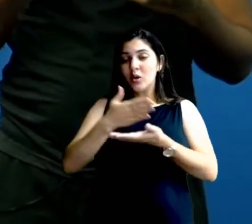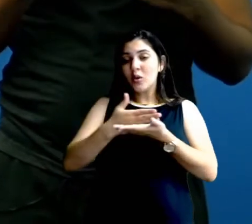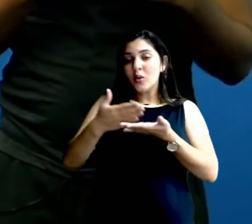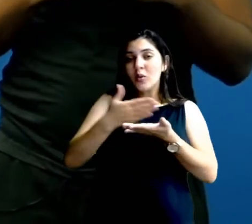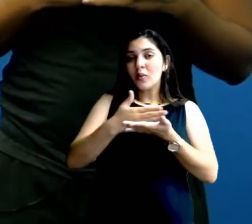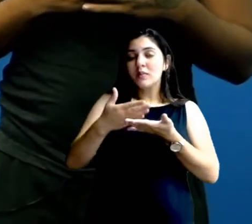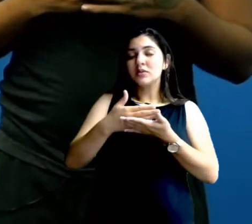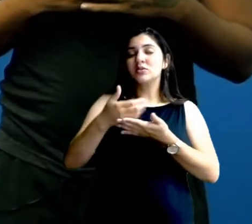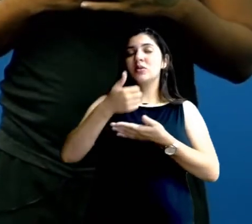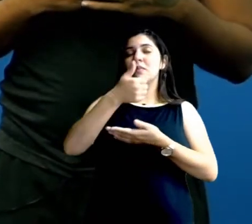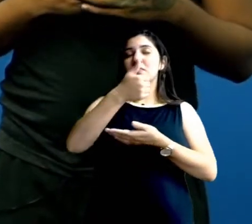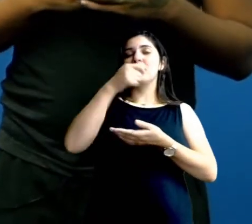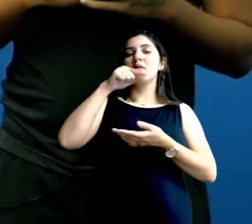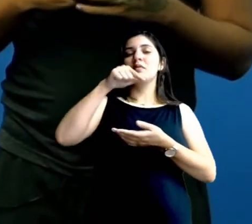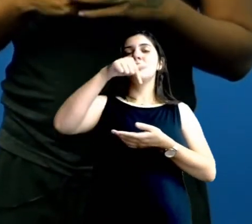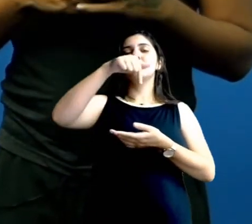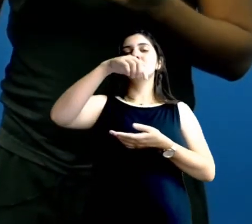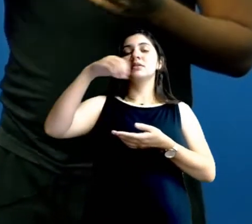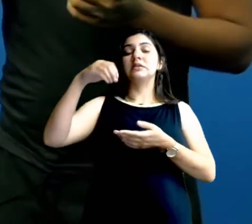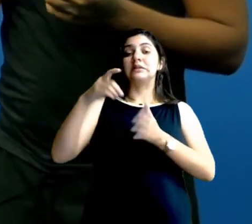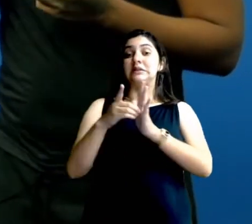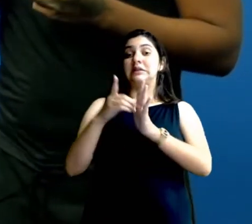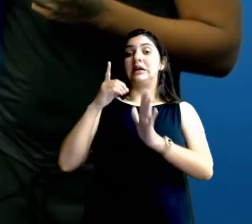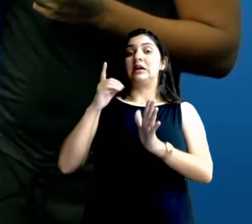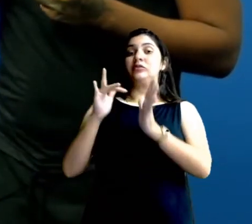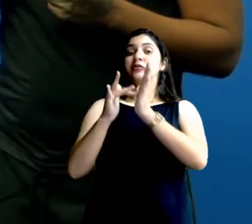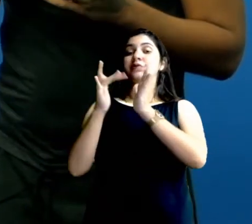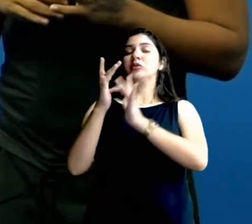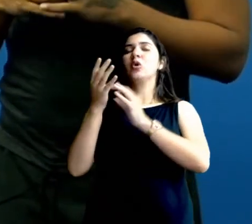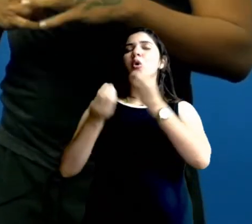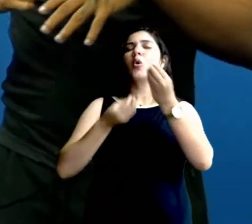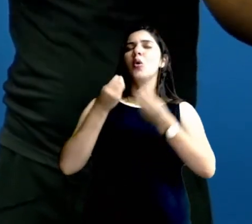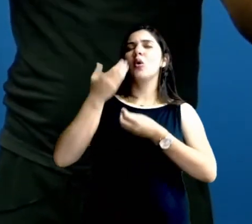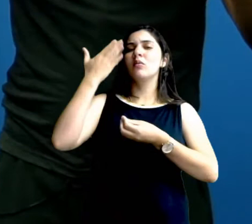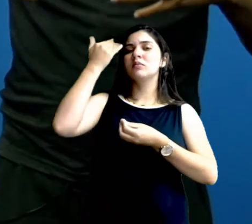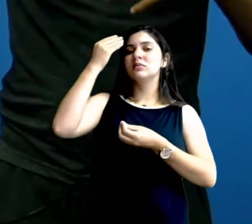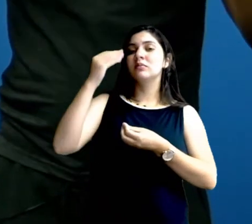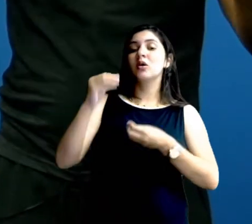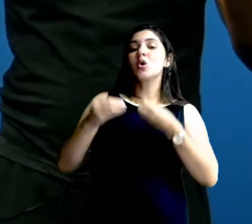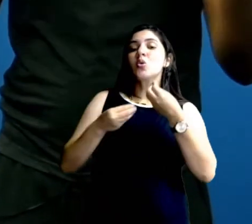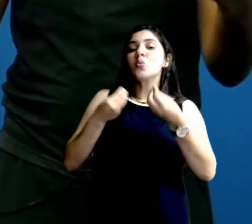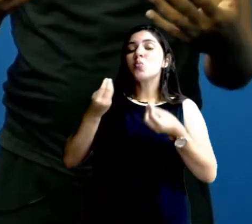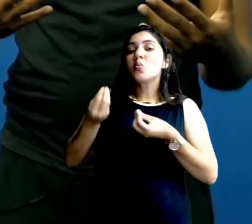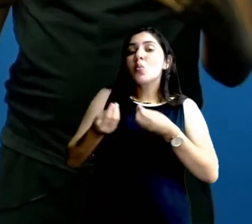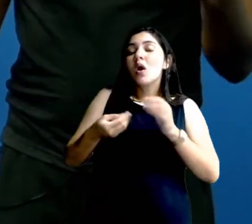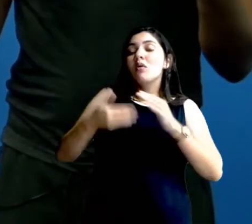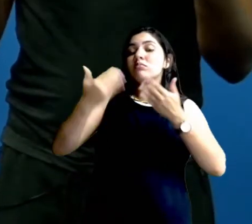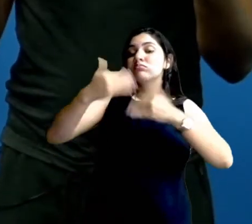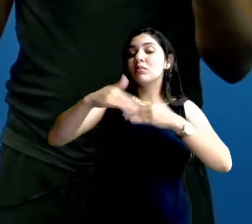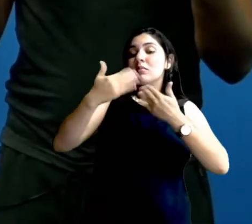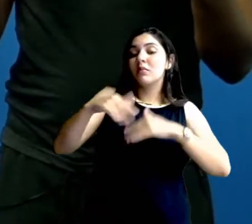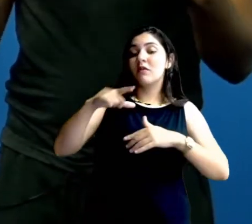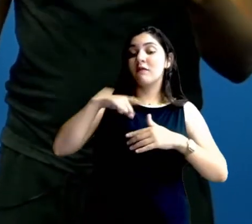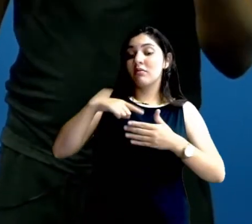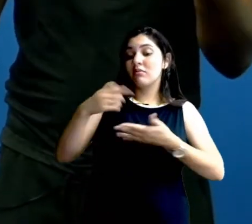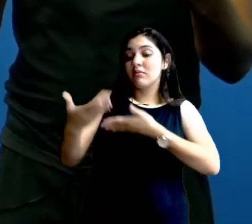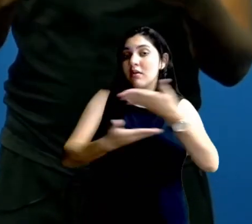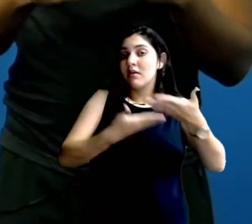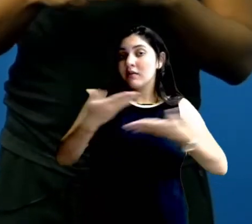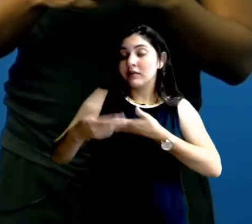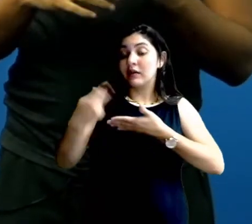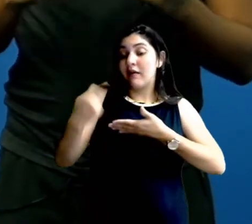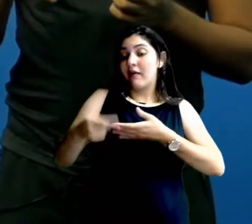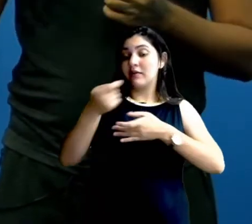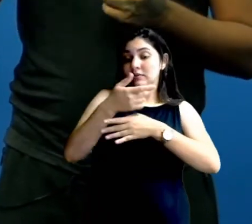2.700 antes de Cristo tá E aí como é que a gente sabe disso Professor Quais são as evidências que tinha em relação é a a